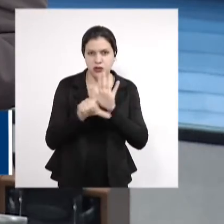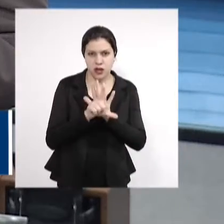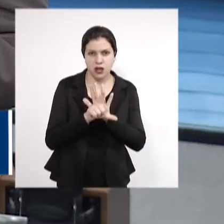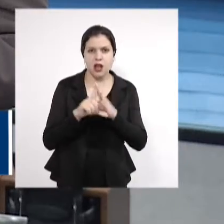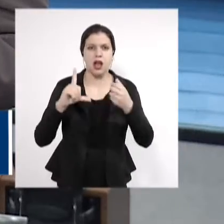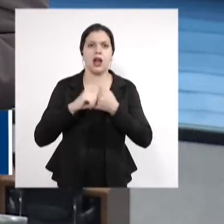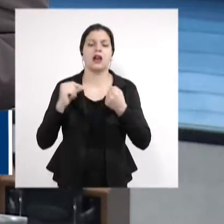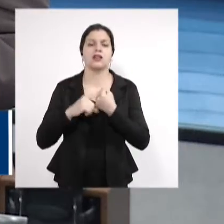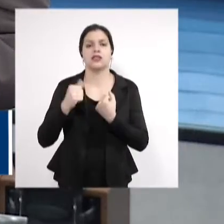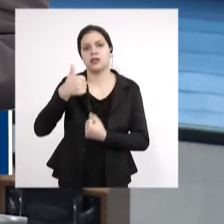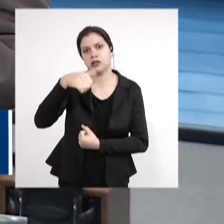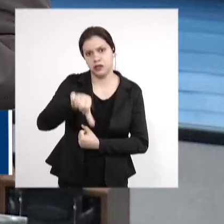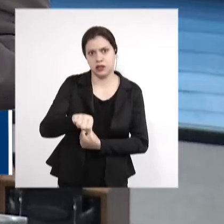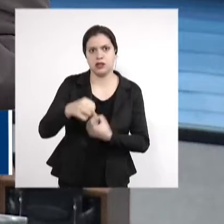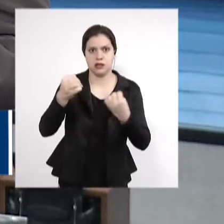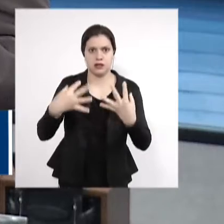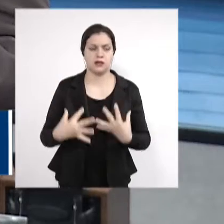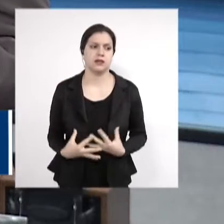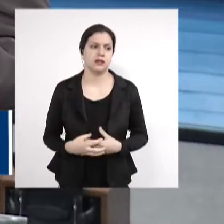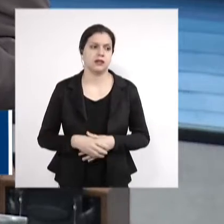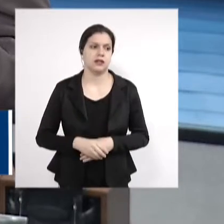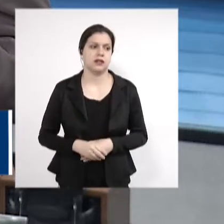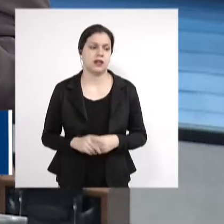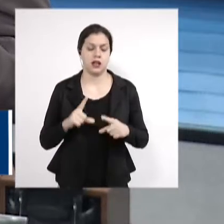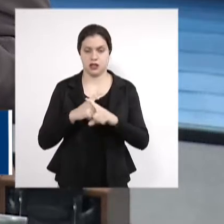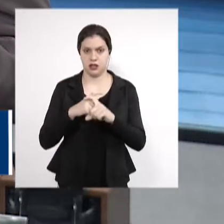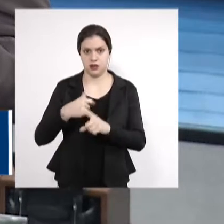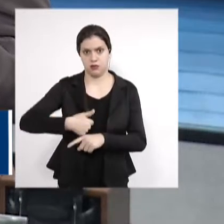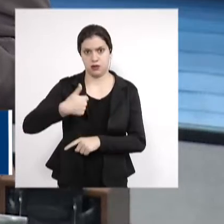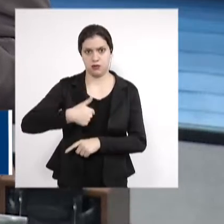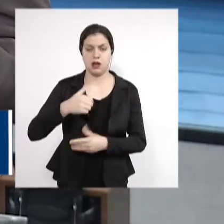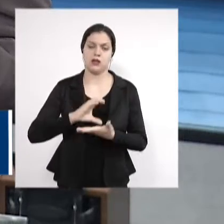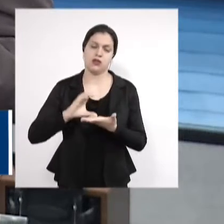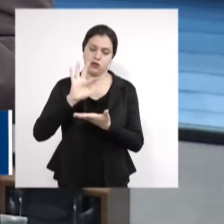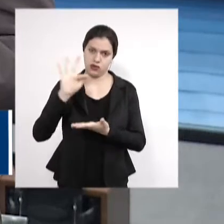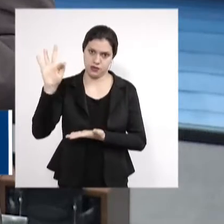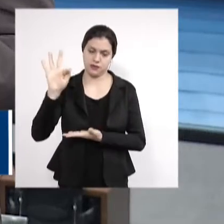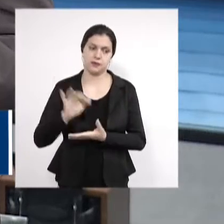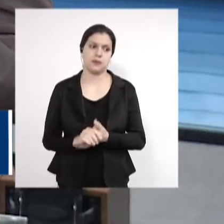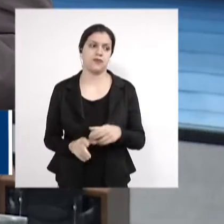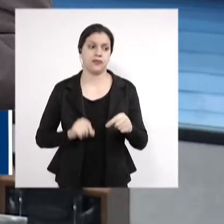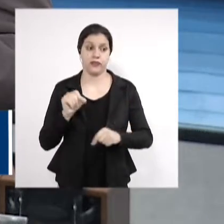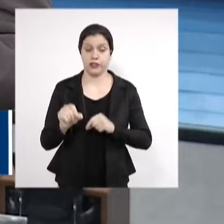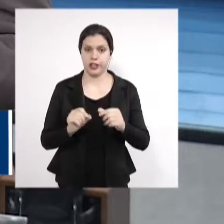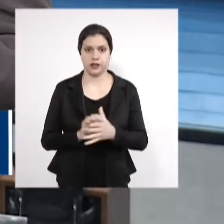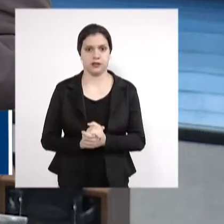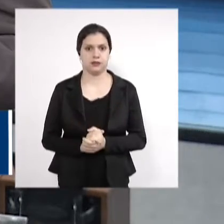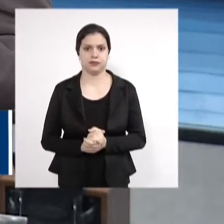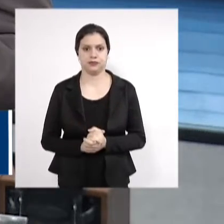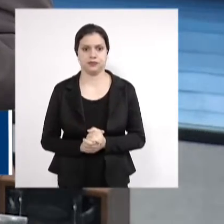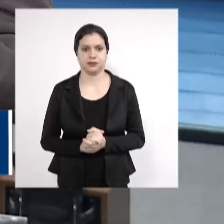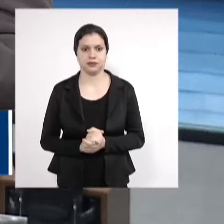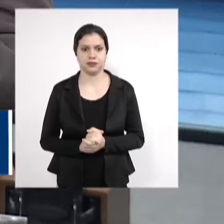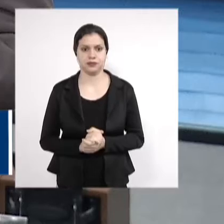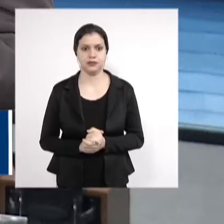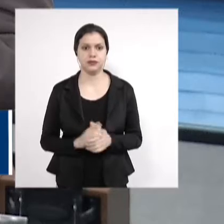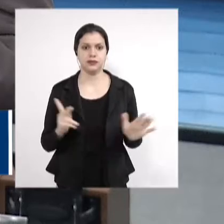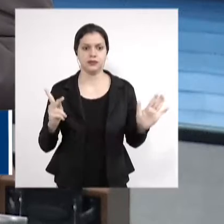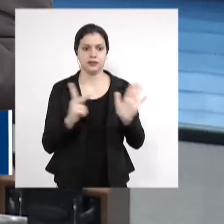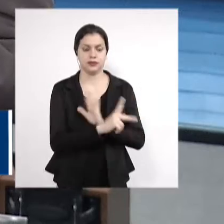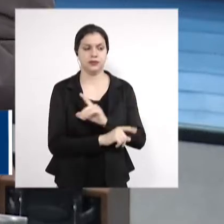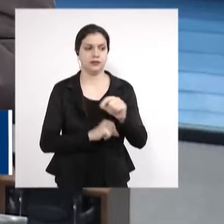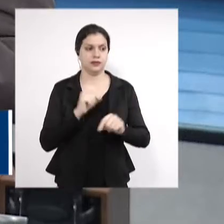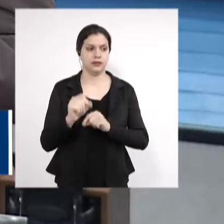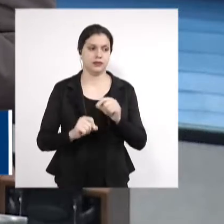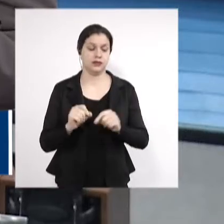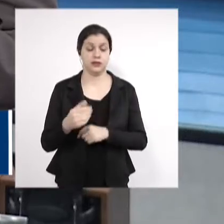o artigo 19, inciso 1º da Constituição Federal, que estabelece que veda